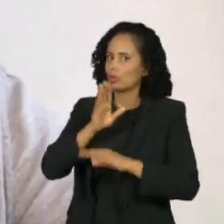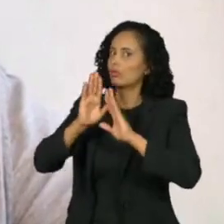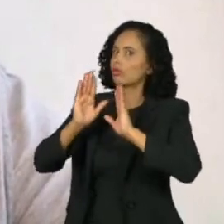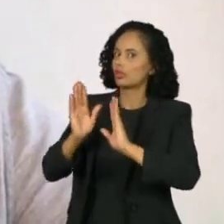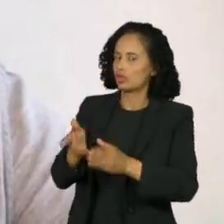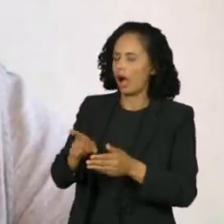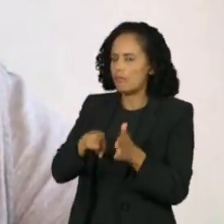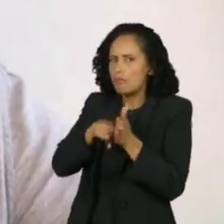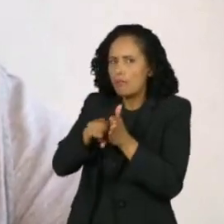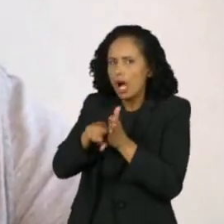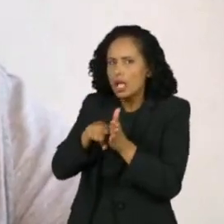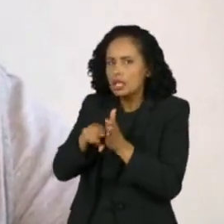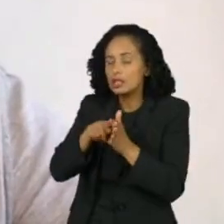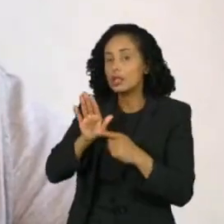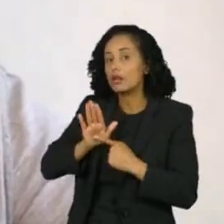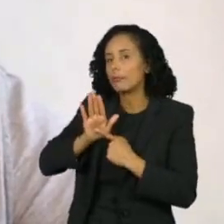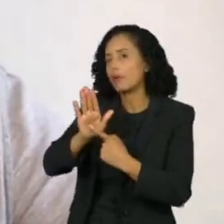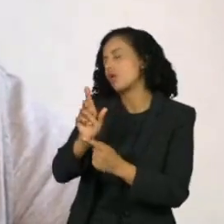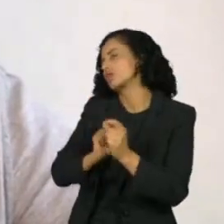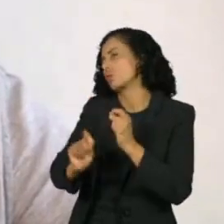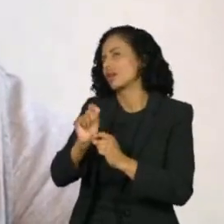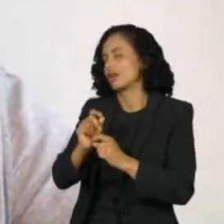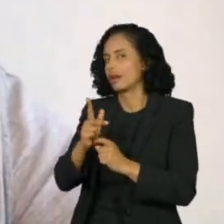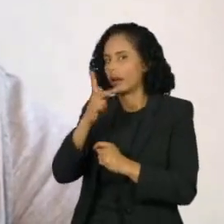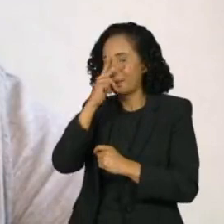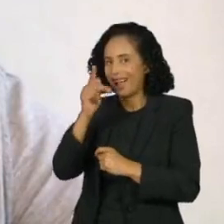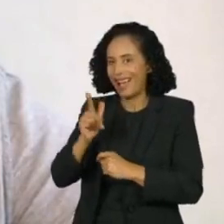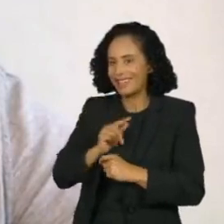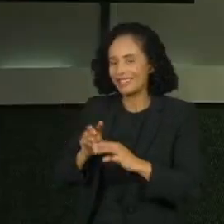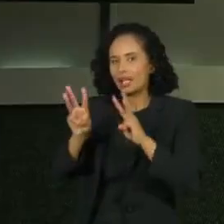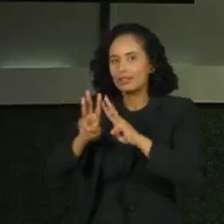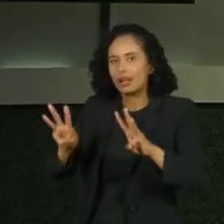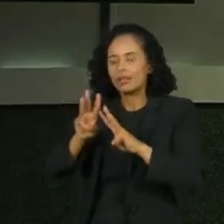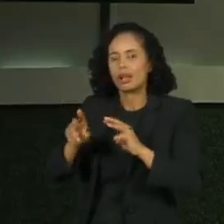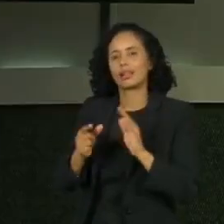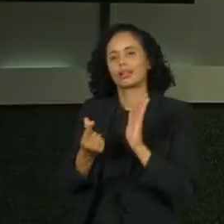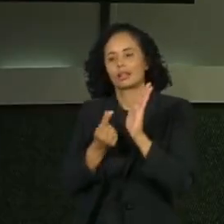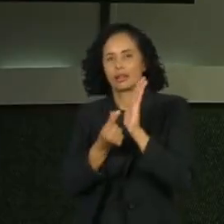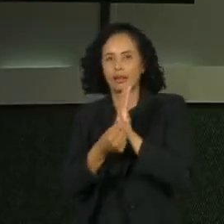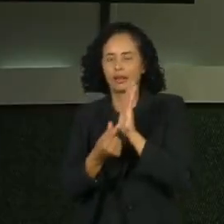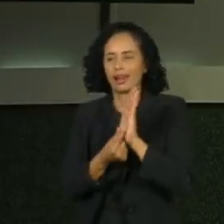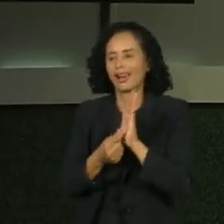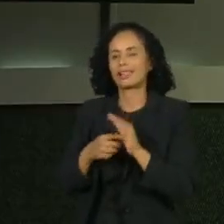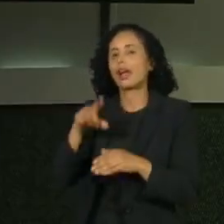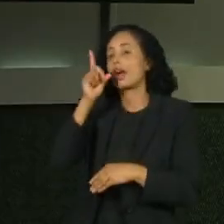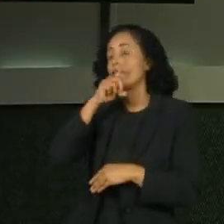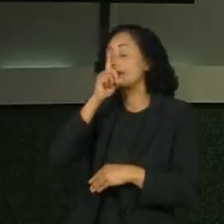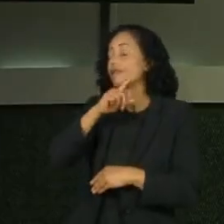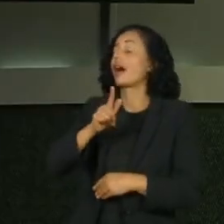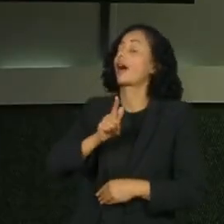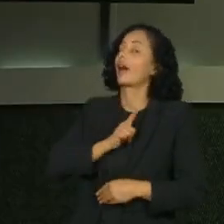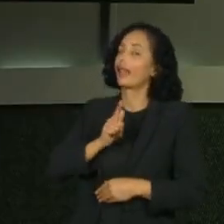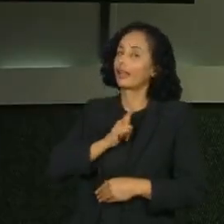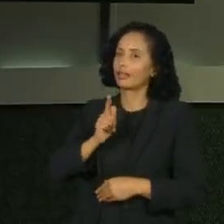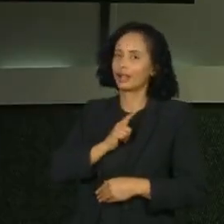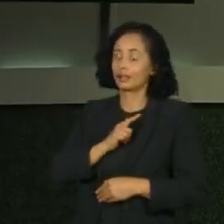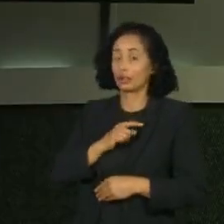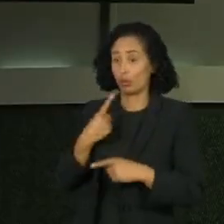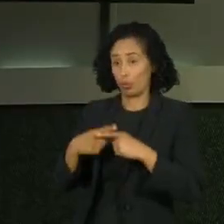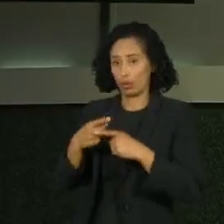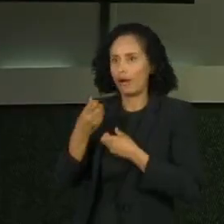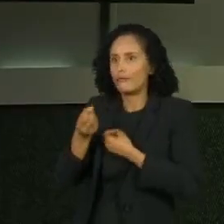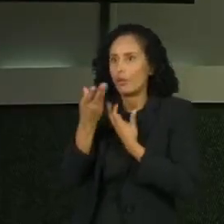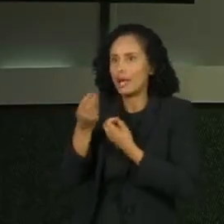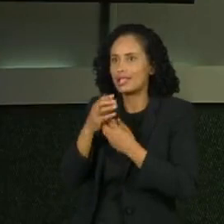apontam também potencial falha de servidores em nuvem, onde esses dados estavam armazenados,